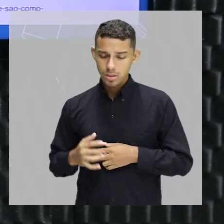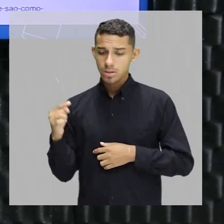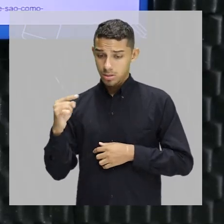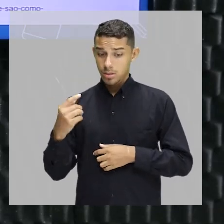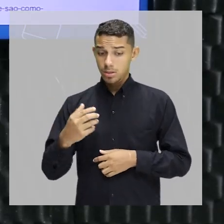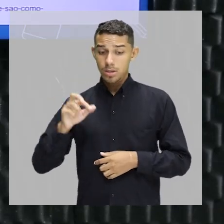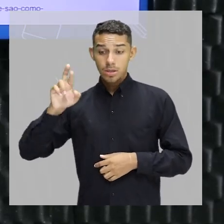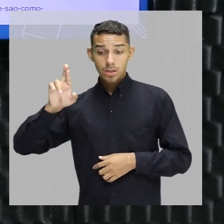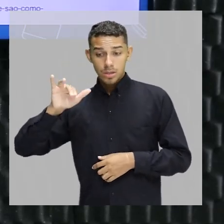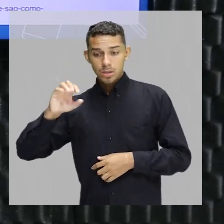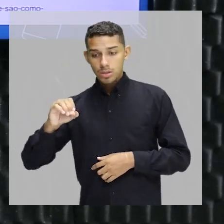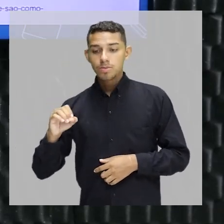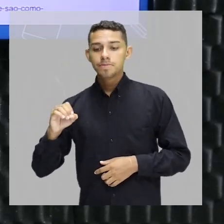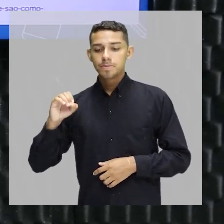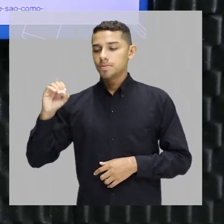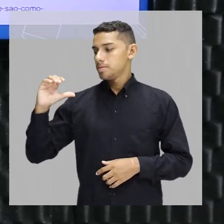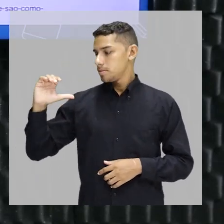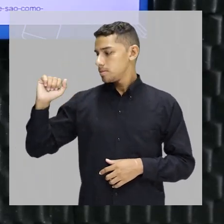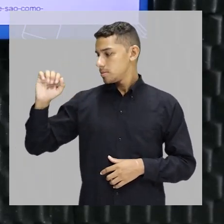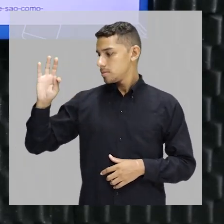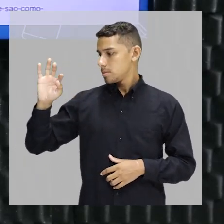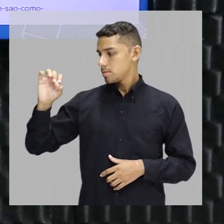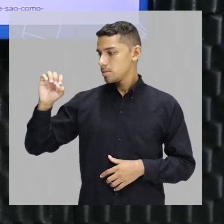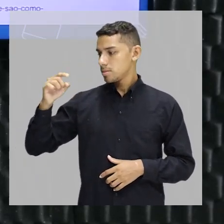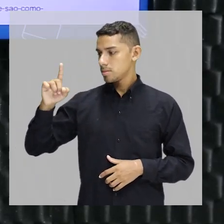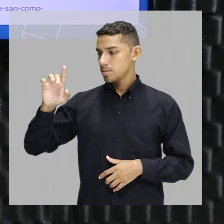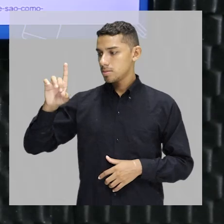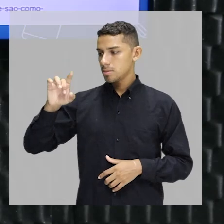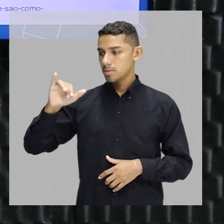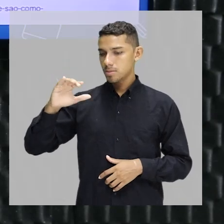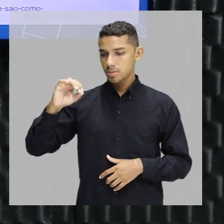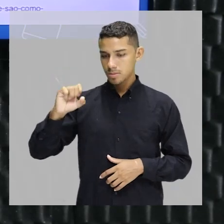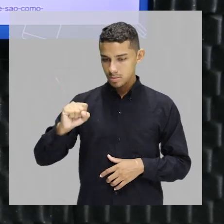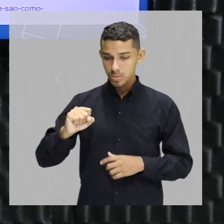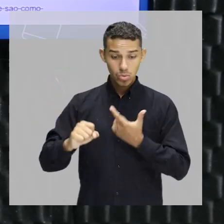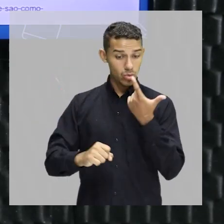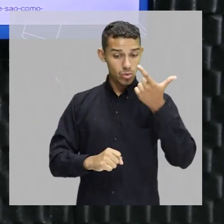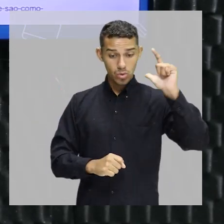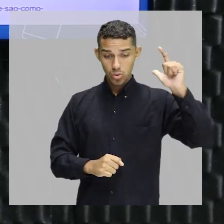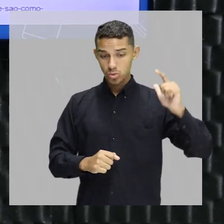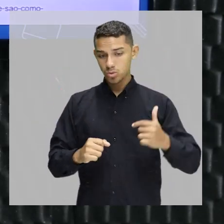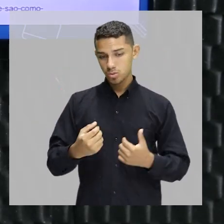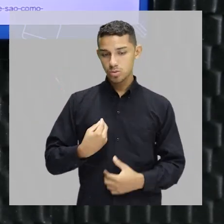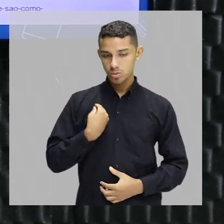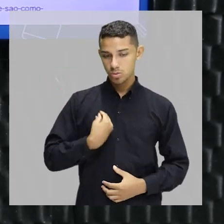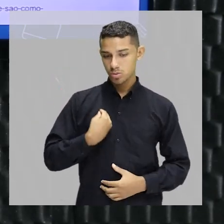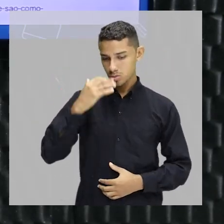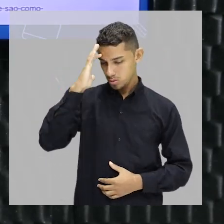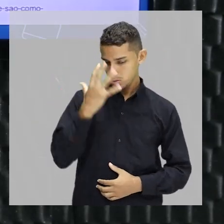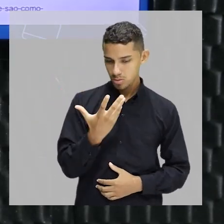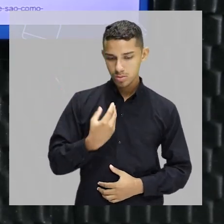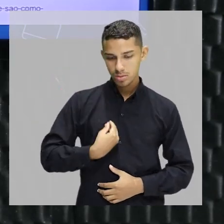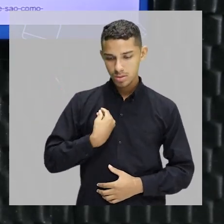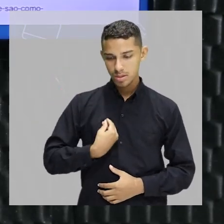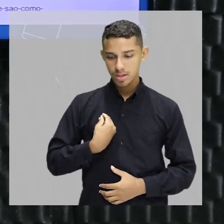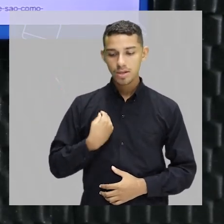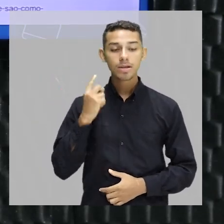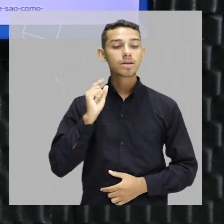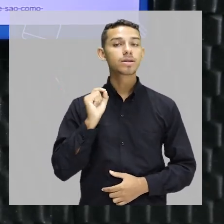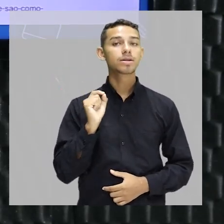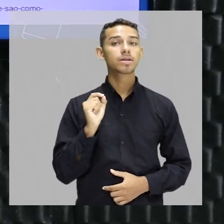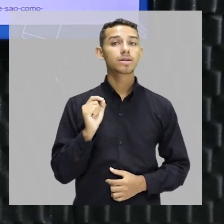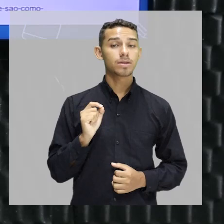catódicos, certo? Uma outra circunstância também da presença desses raios catódicos é